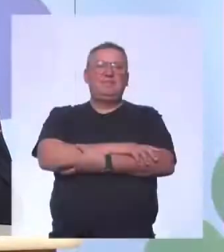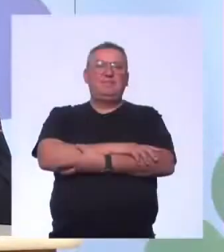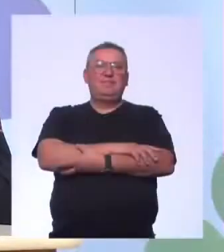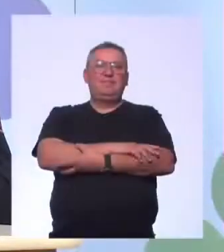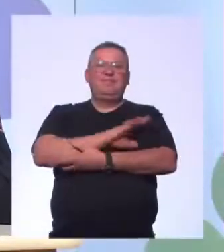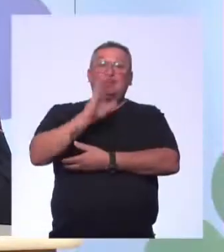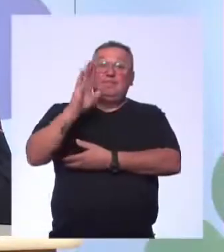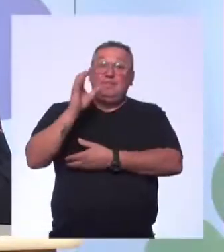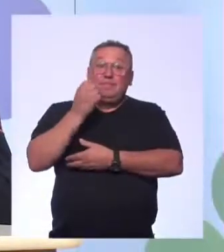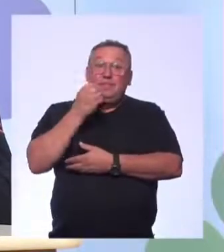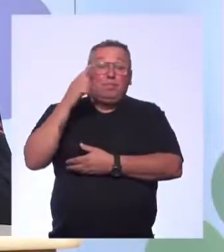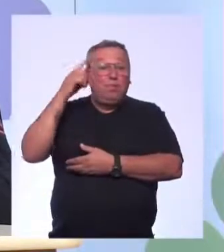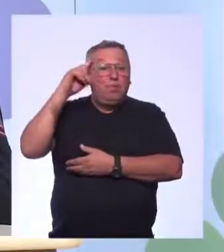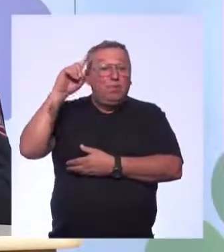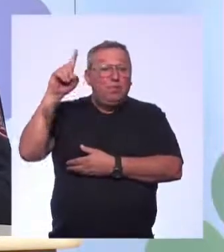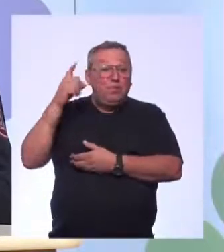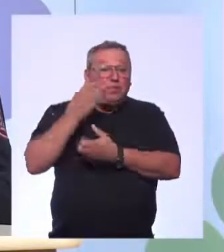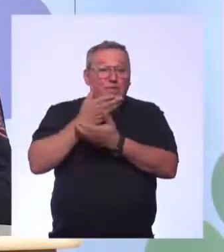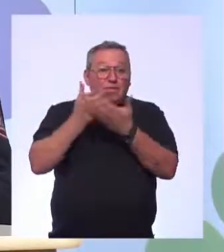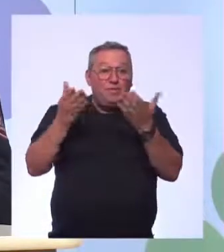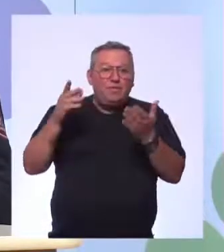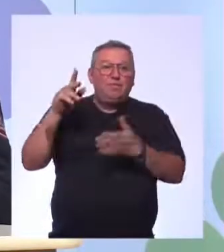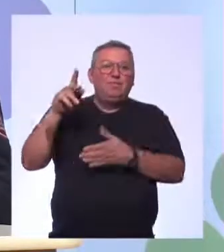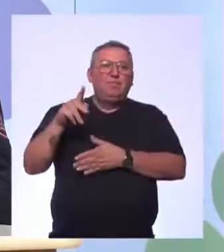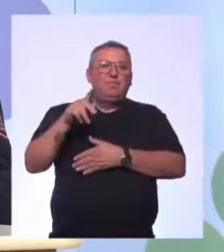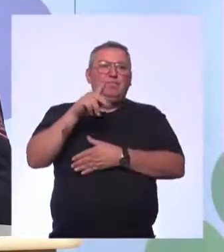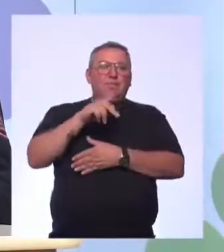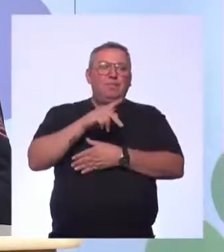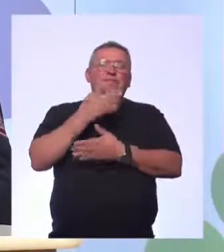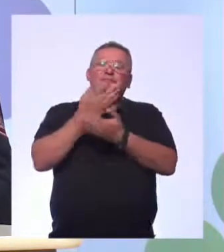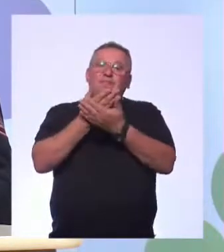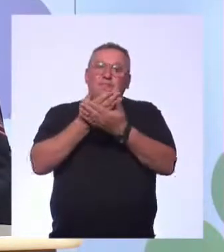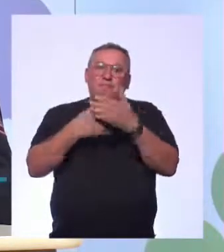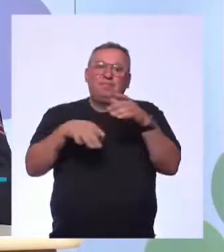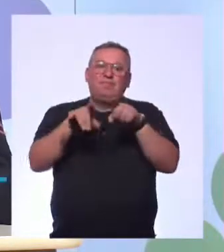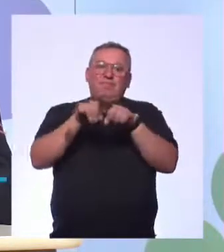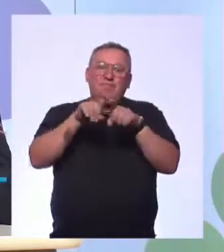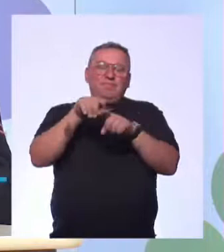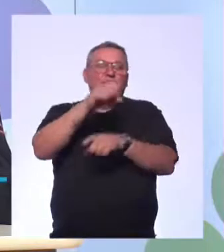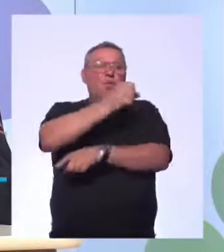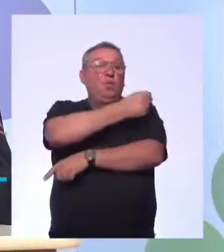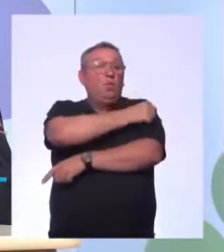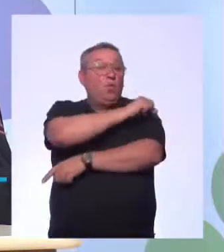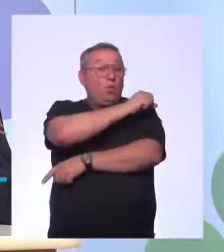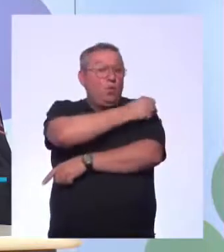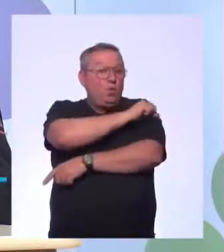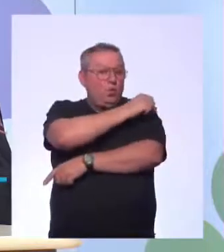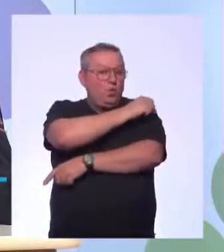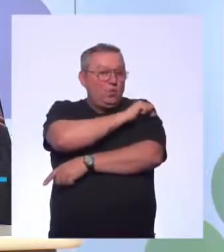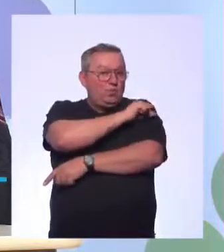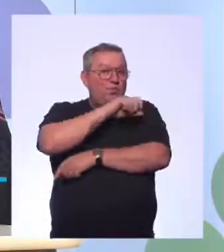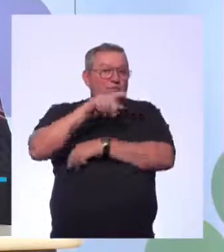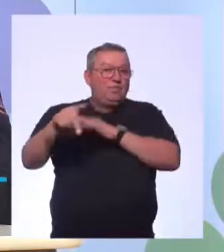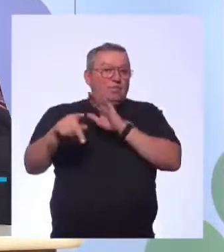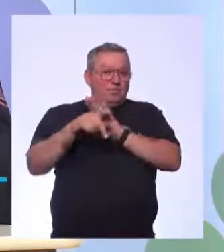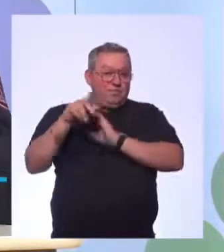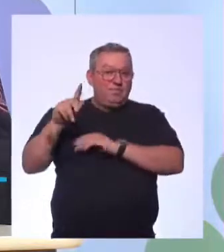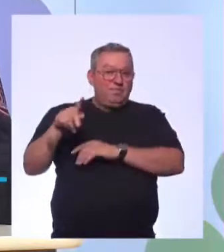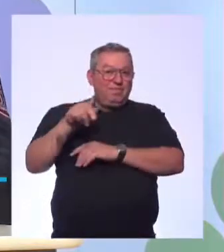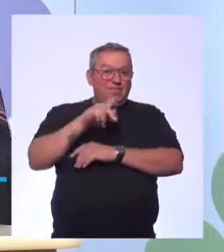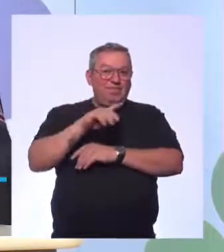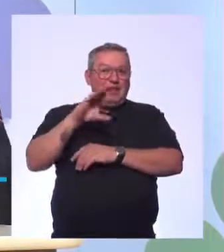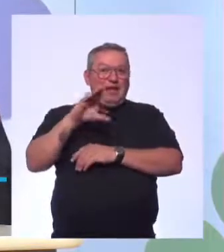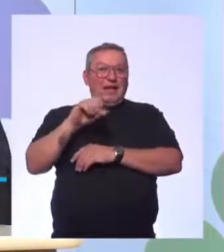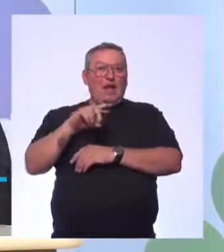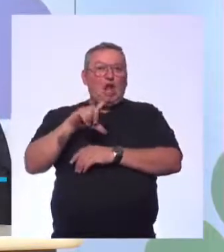Olá, bom dia, profs, e estudantes do oitavo ano do ensino fundamental. Eu sou o professor